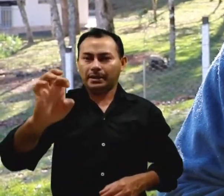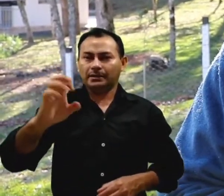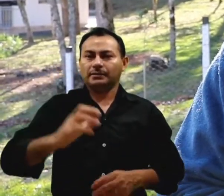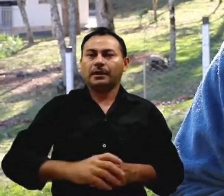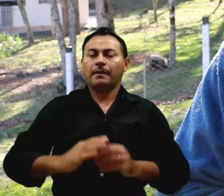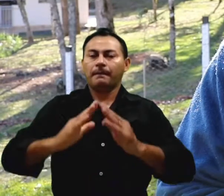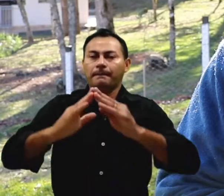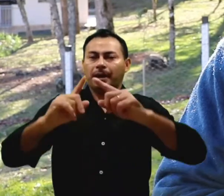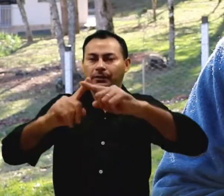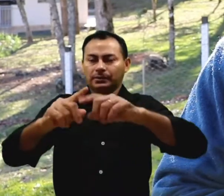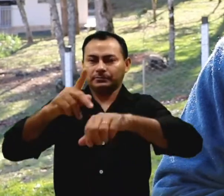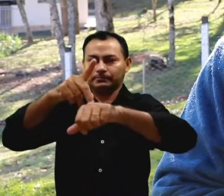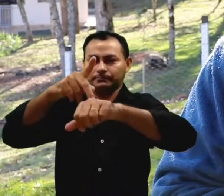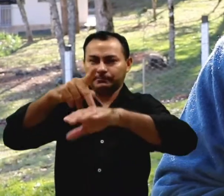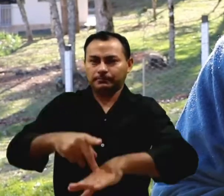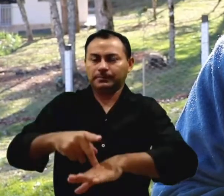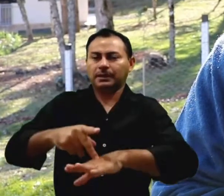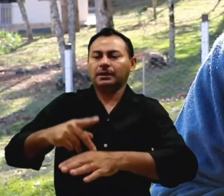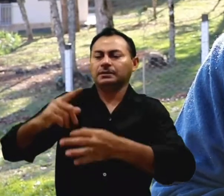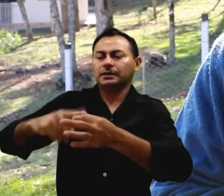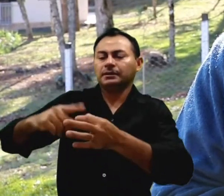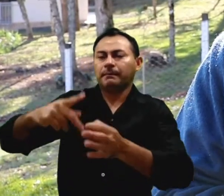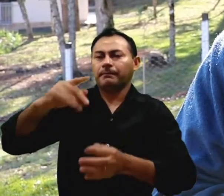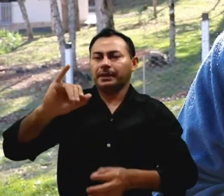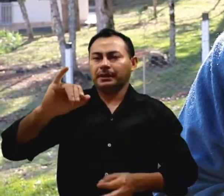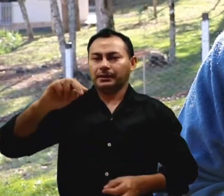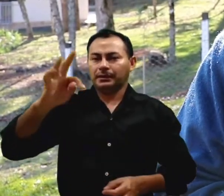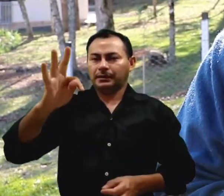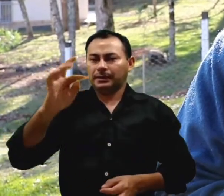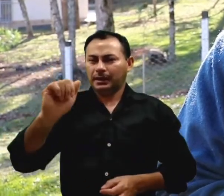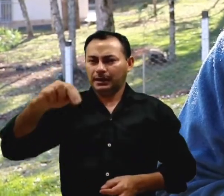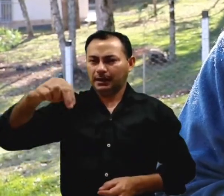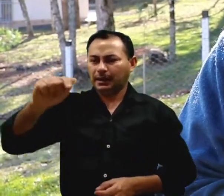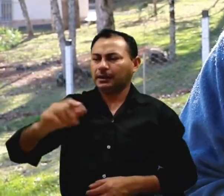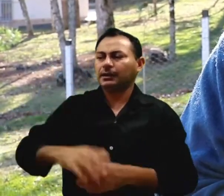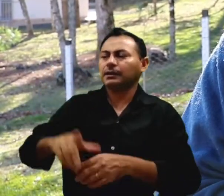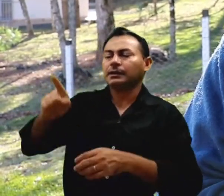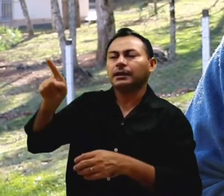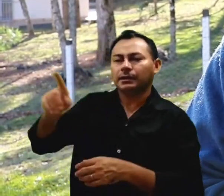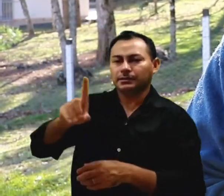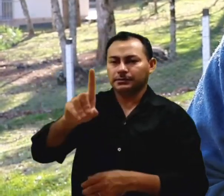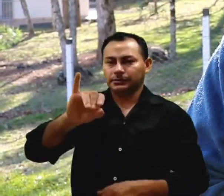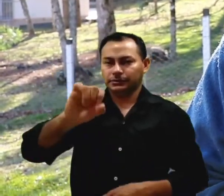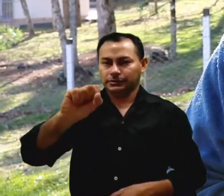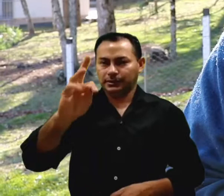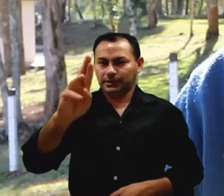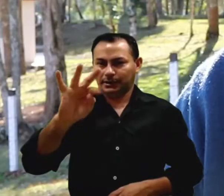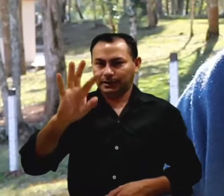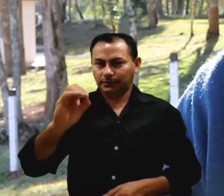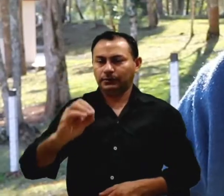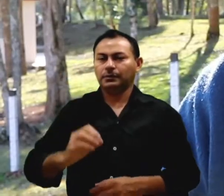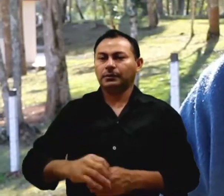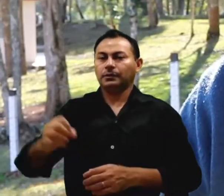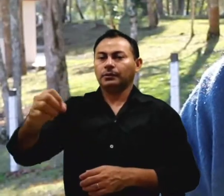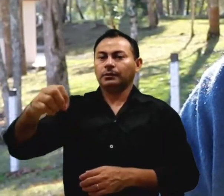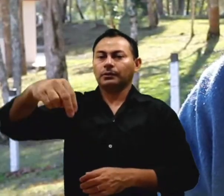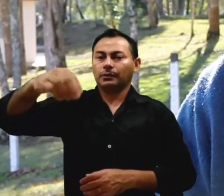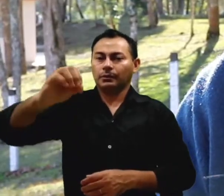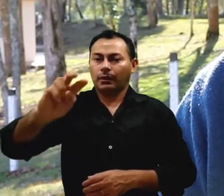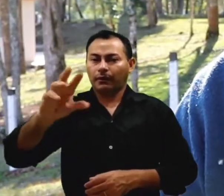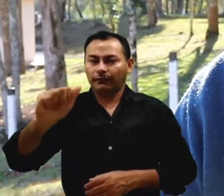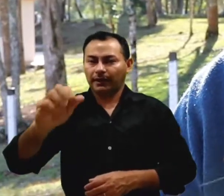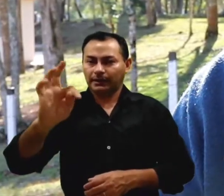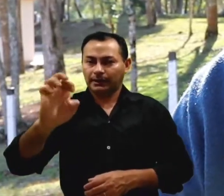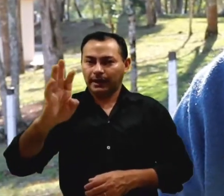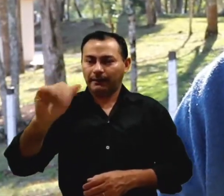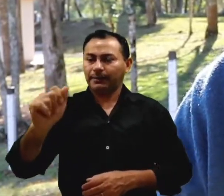na paróquia Santana de Pitanga, onde morávamos, no interior, lá no distrito de Nova Tebas. A vocação nasceu lá